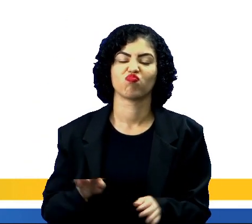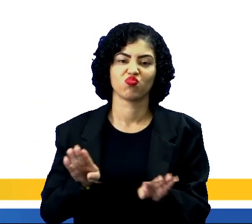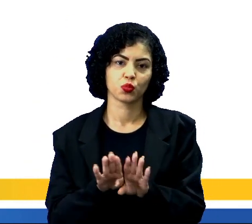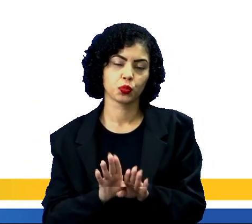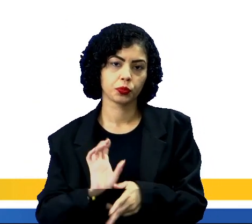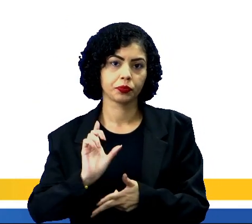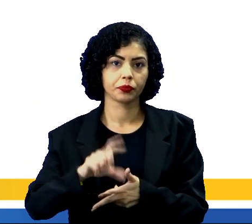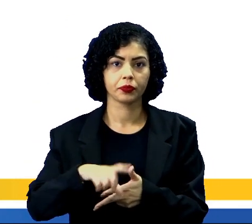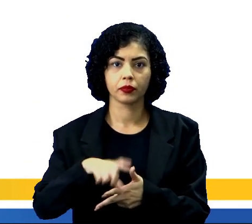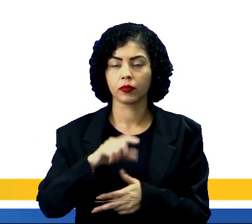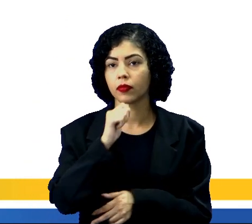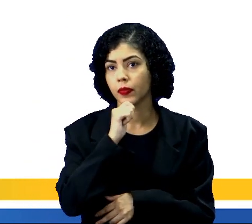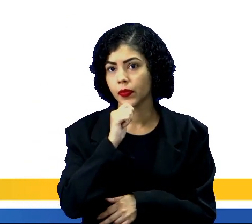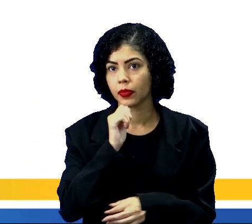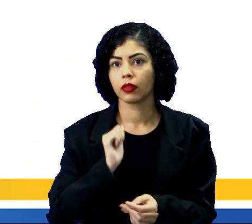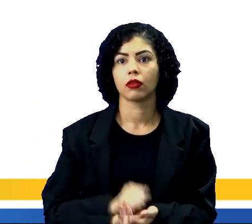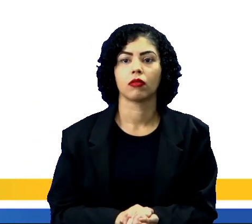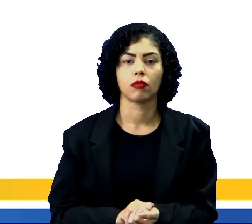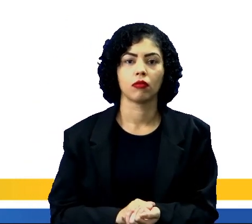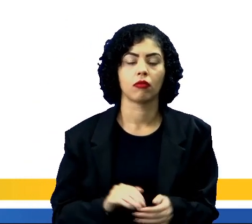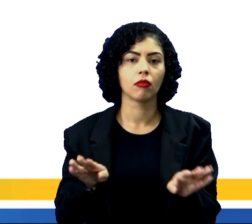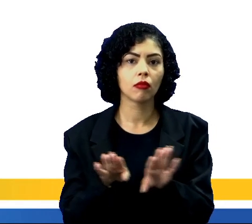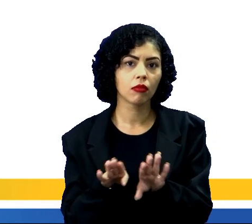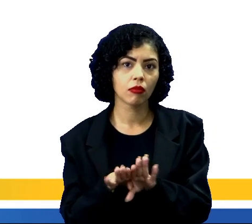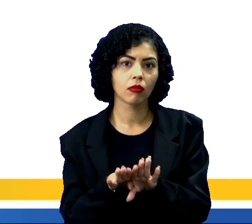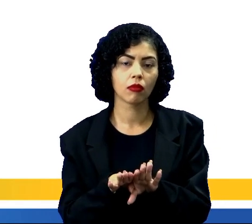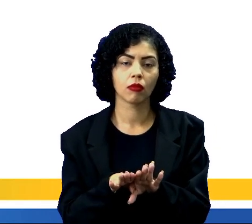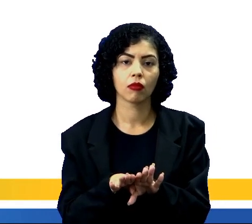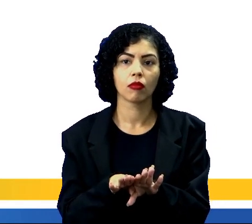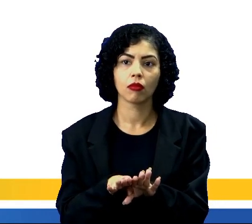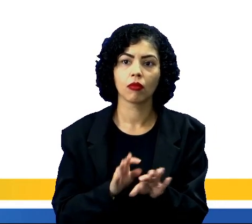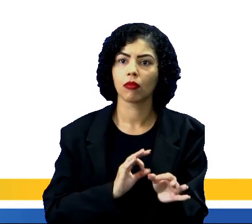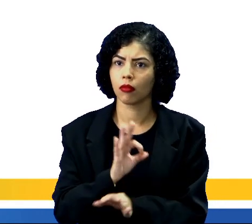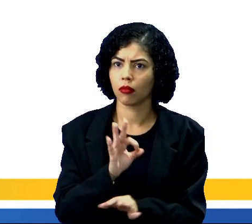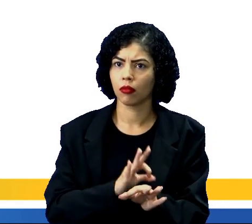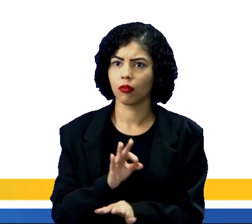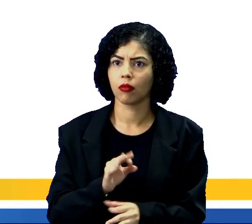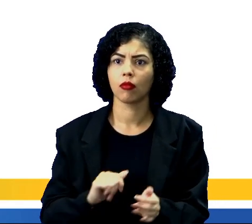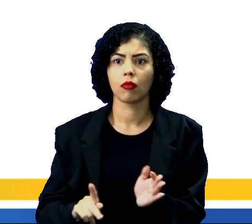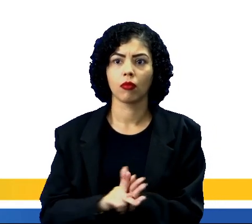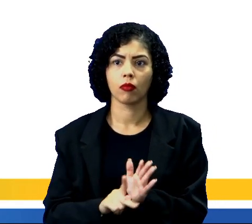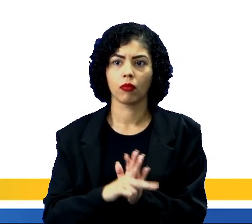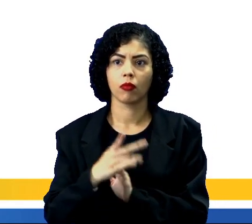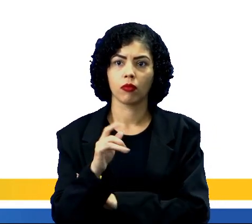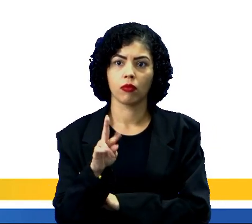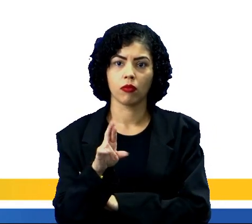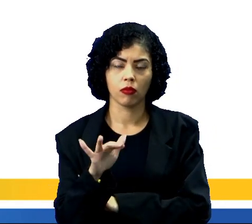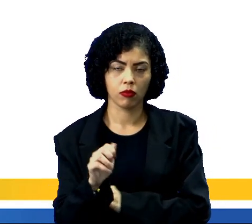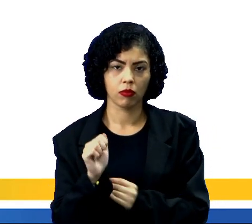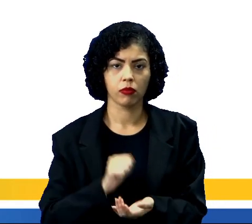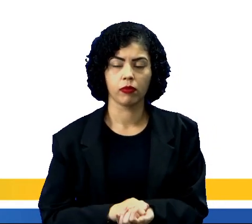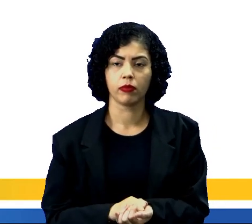cargo das magistraturas, que eram ocupadas pelos patrícios. A República